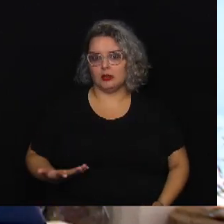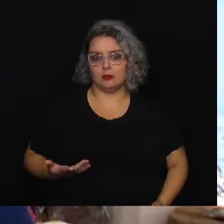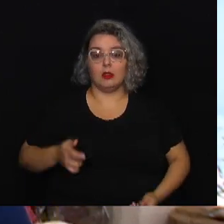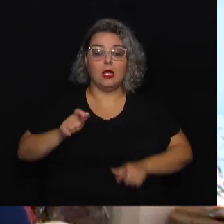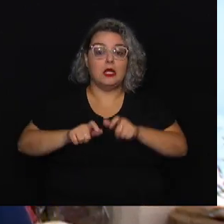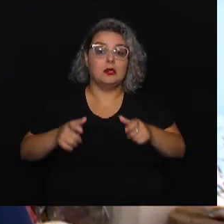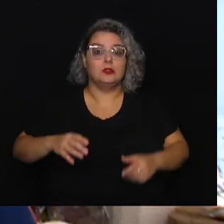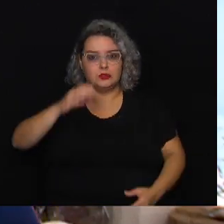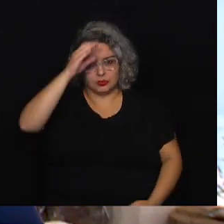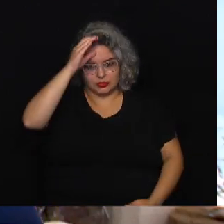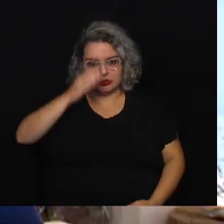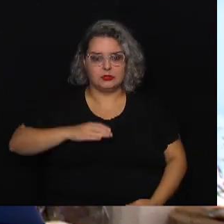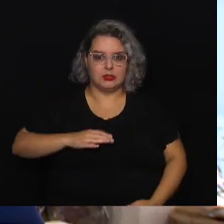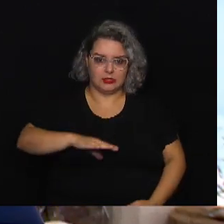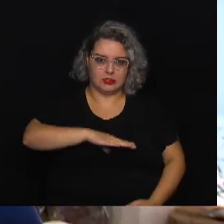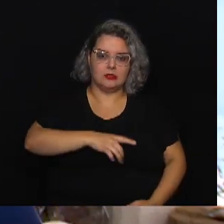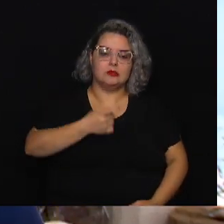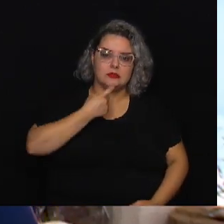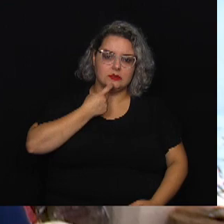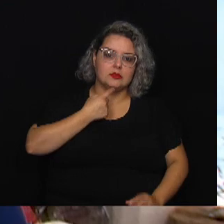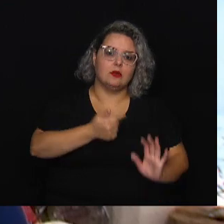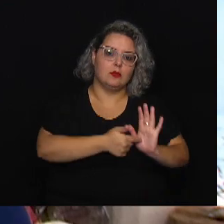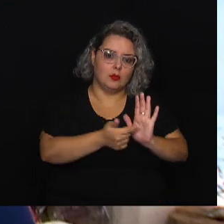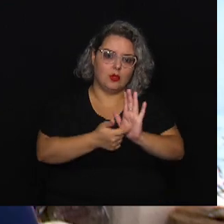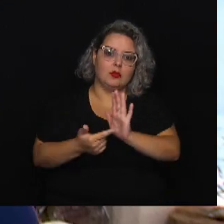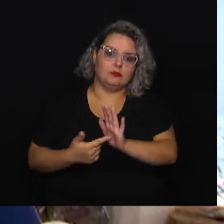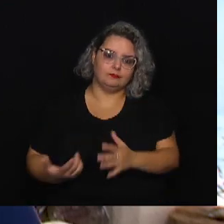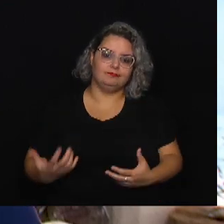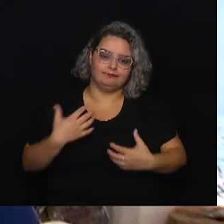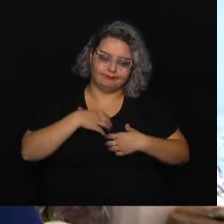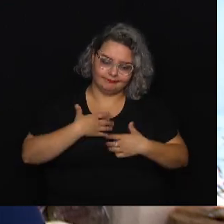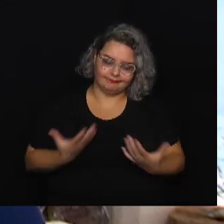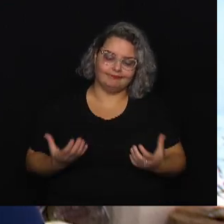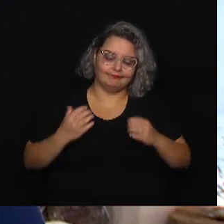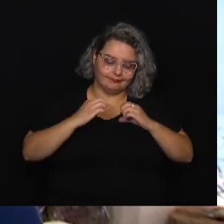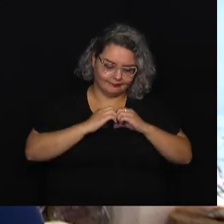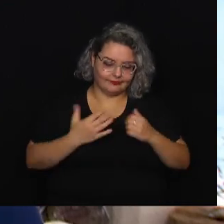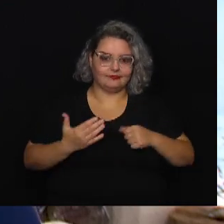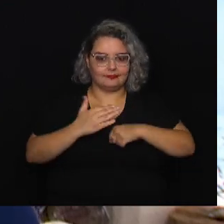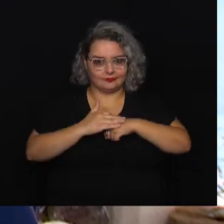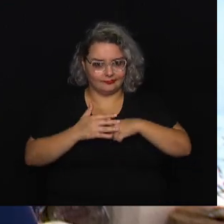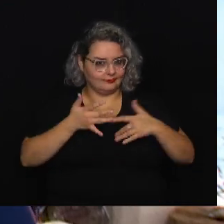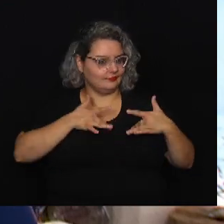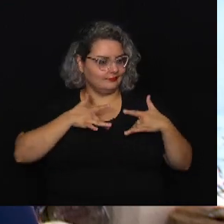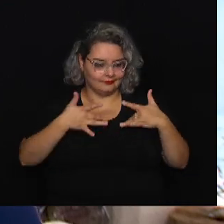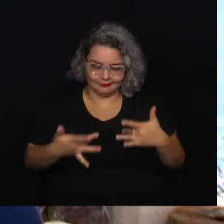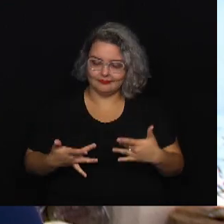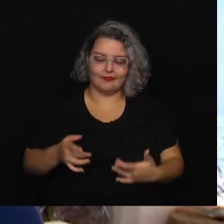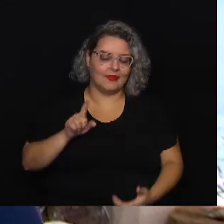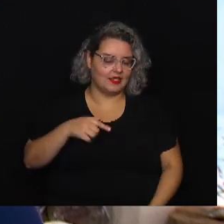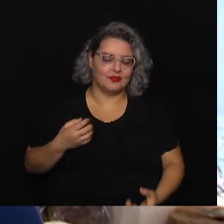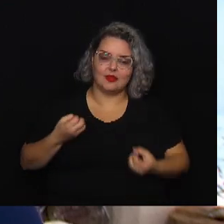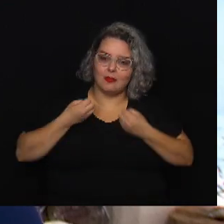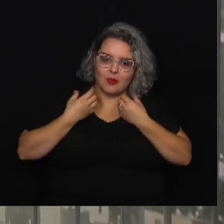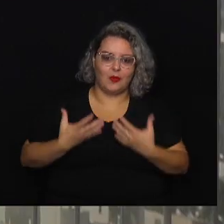os cidadãos de Campinas, mostrando esse senso de generosidade, de solidariedade, isso é muito bom.